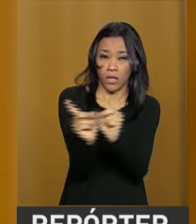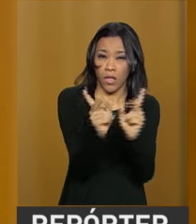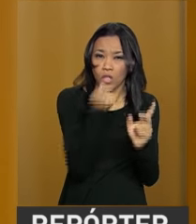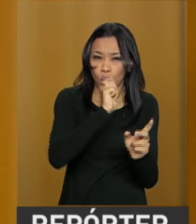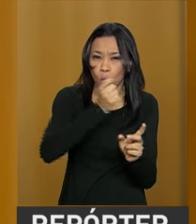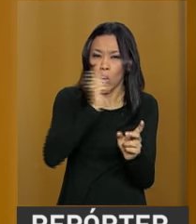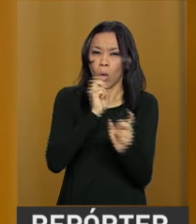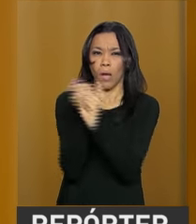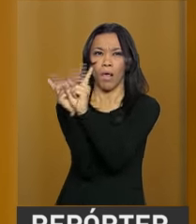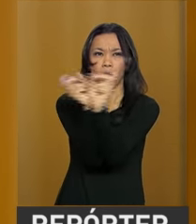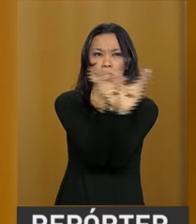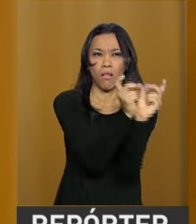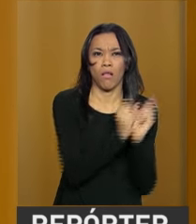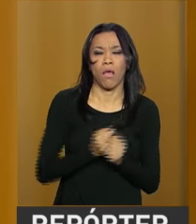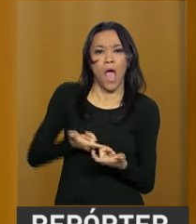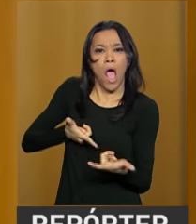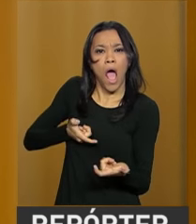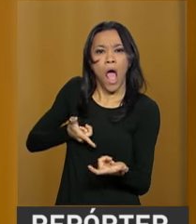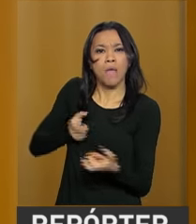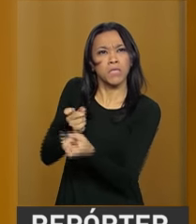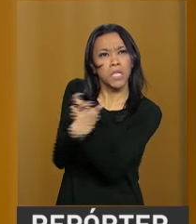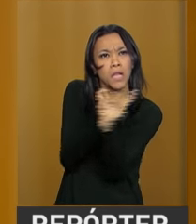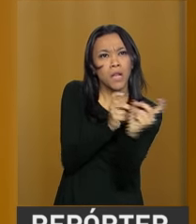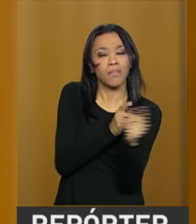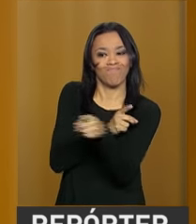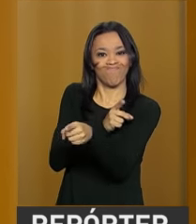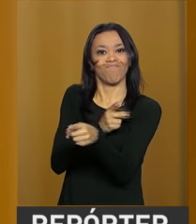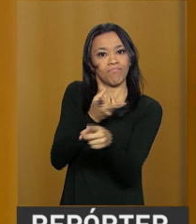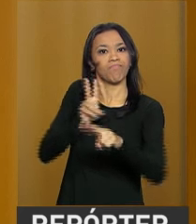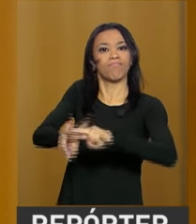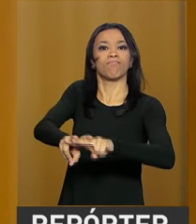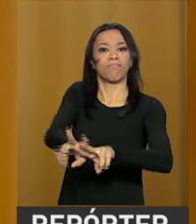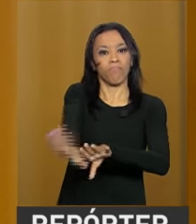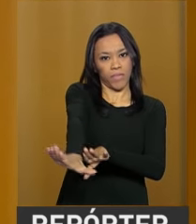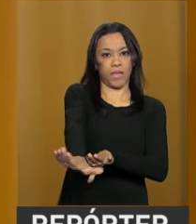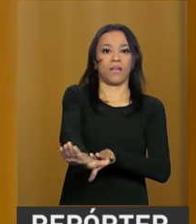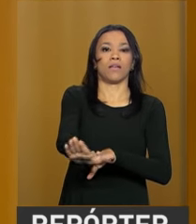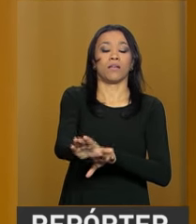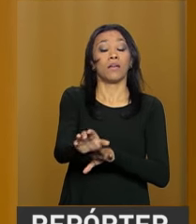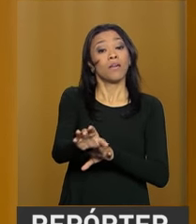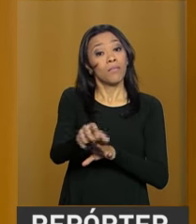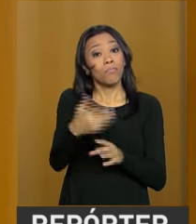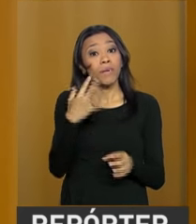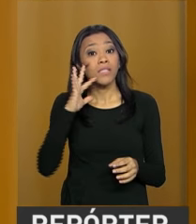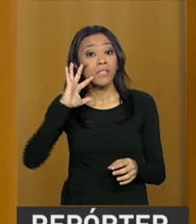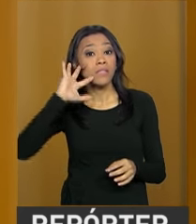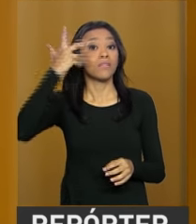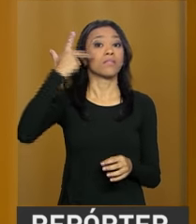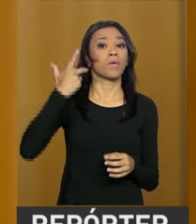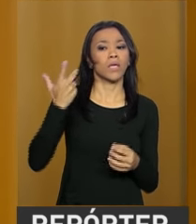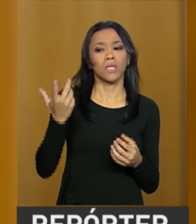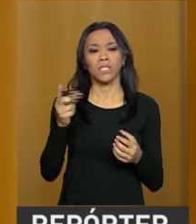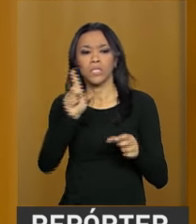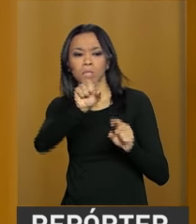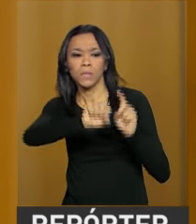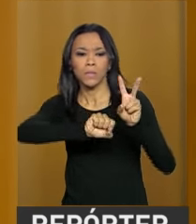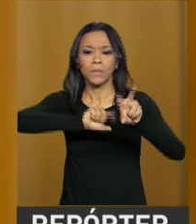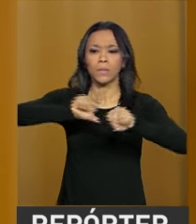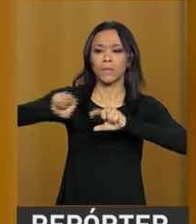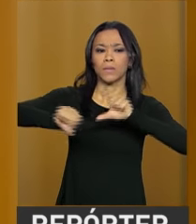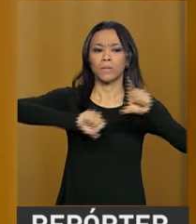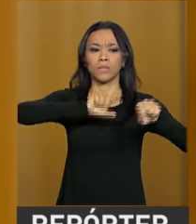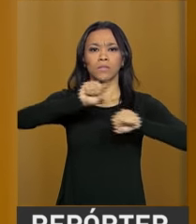drogas de armas e consigamos ampliar dentro do que é razoável e constitucional e